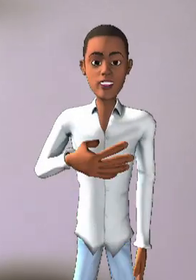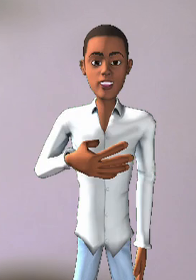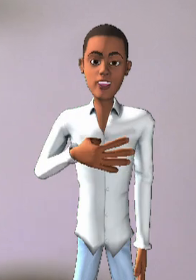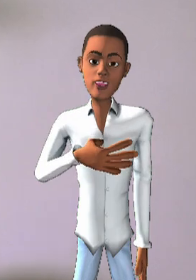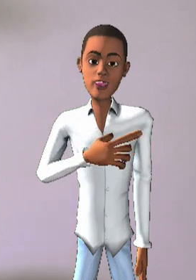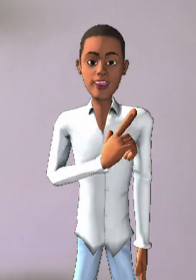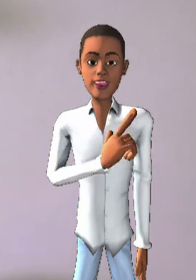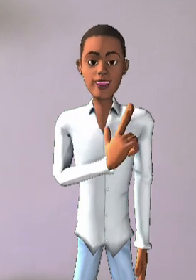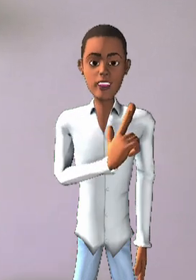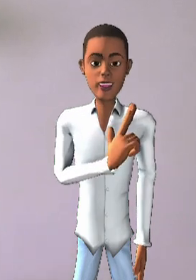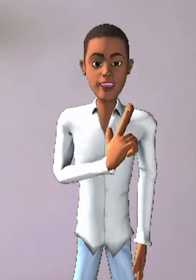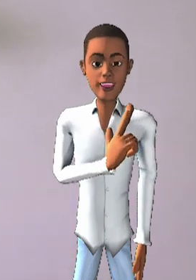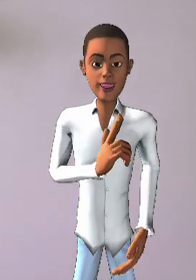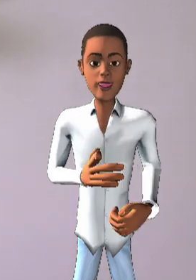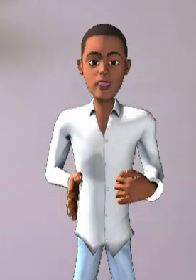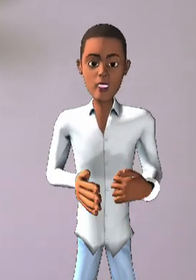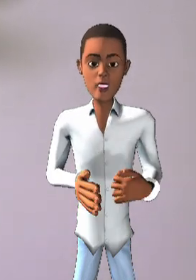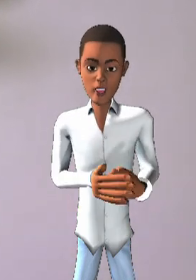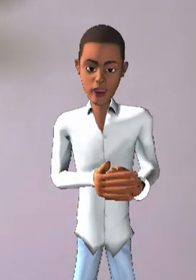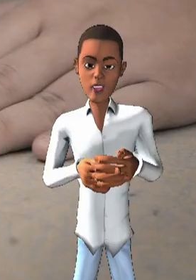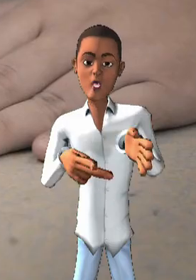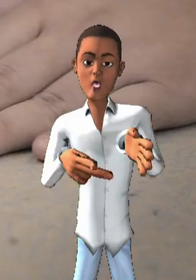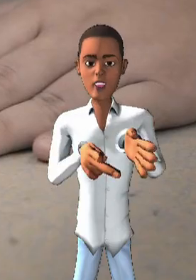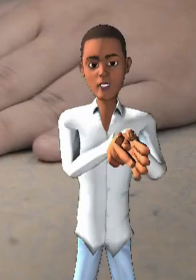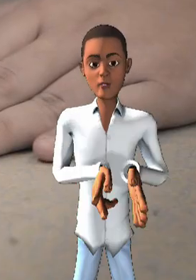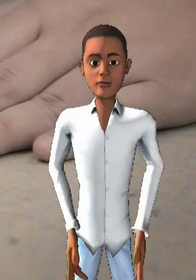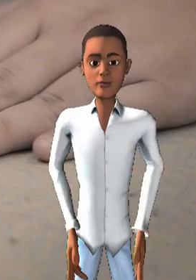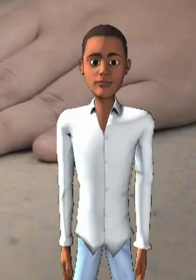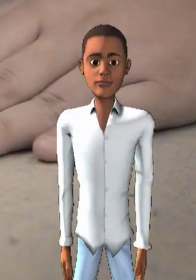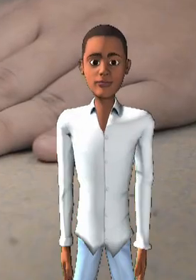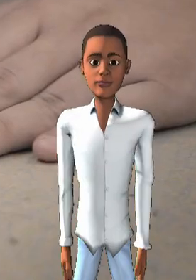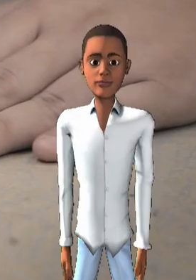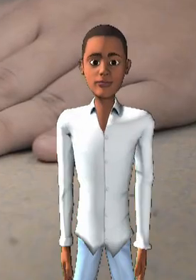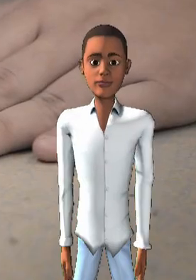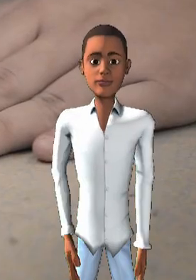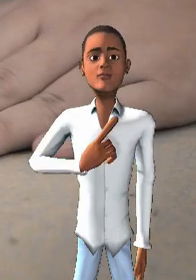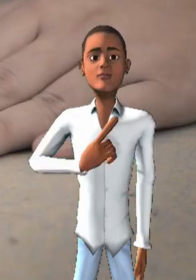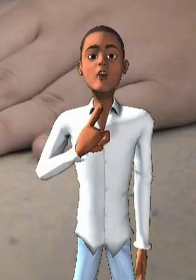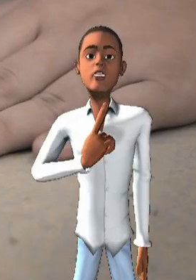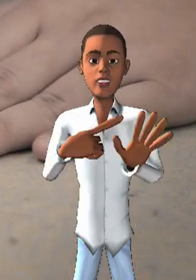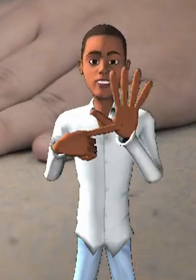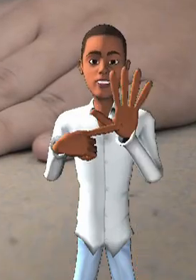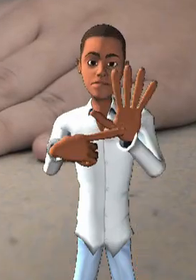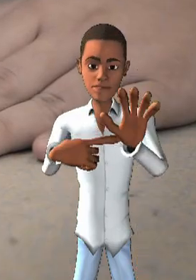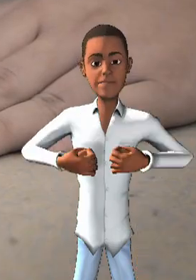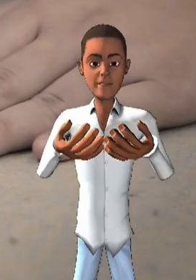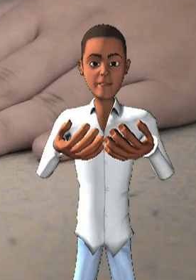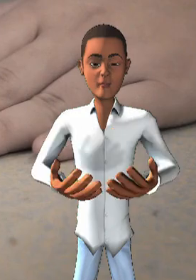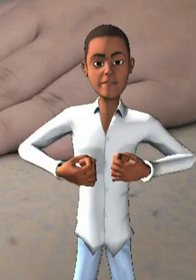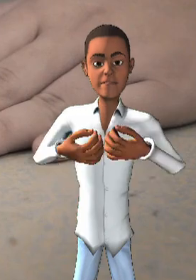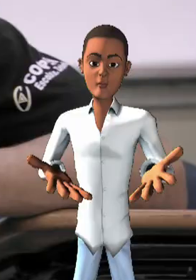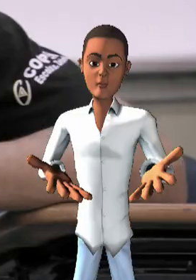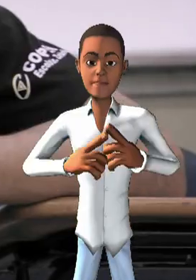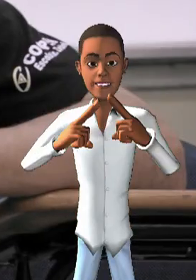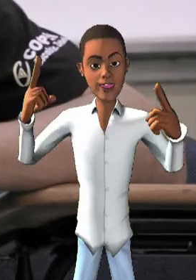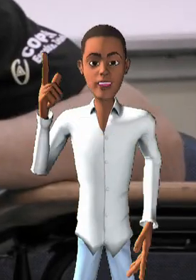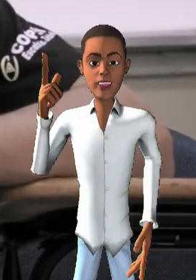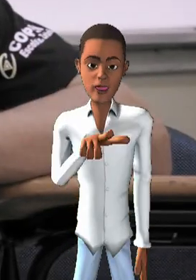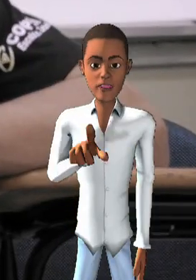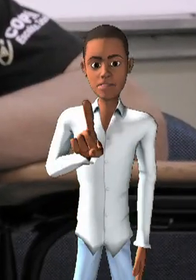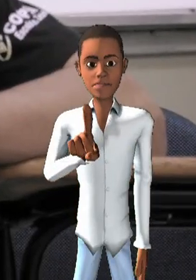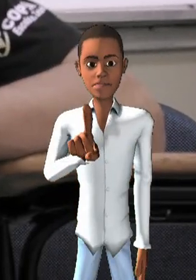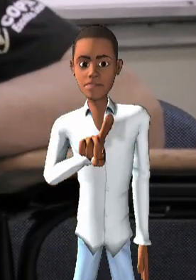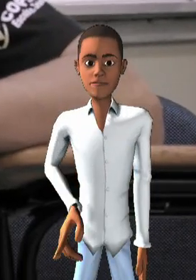sentimento que você sente que vocês têm dentro de vocês, que vocês gostariam de expressar, mas